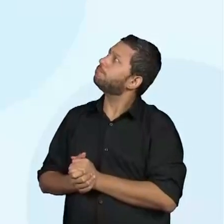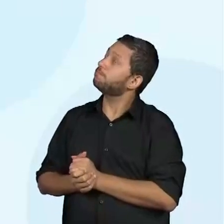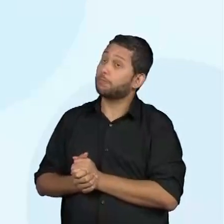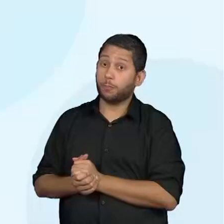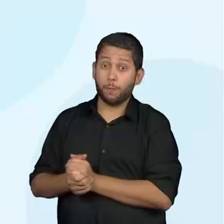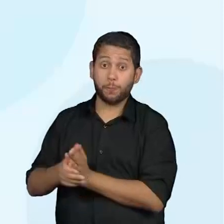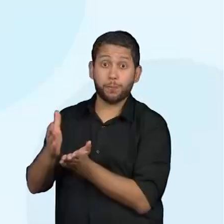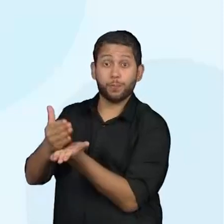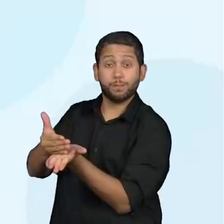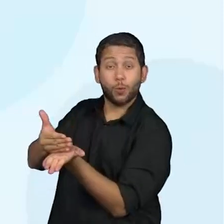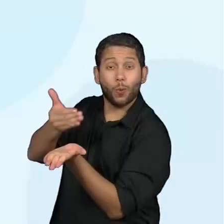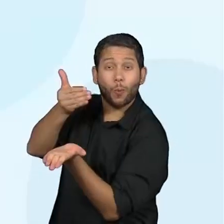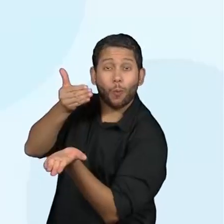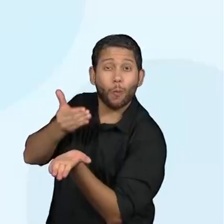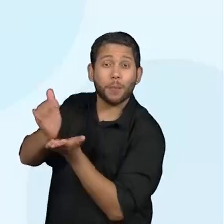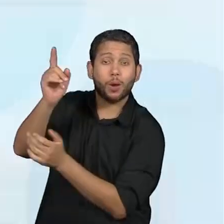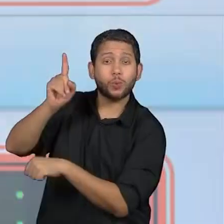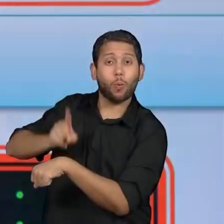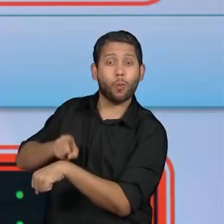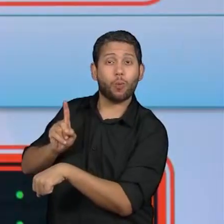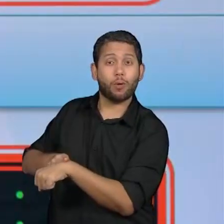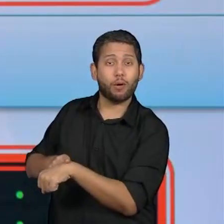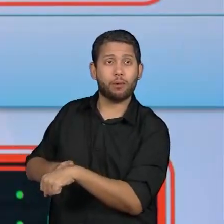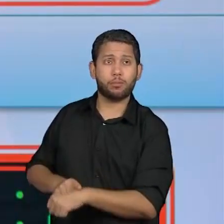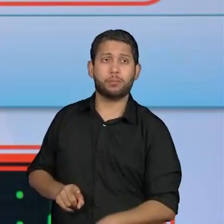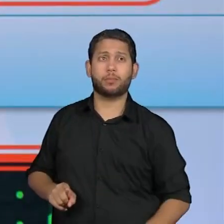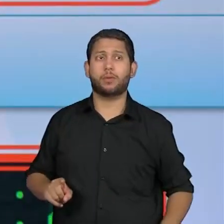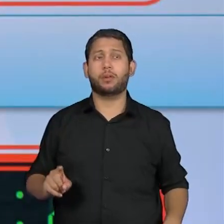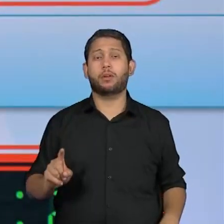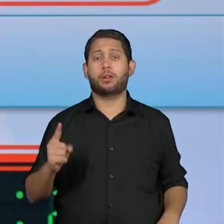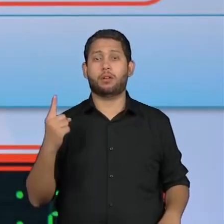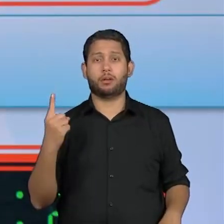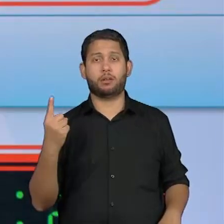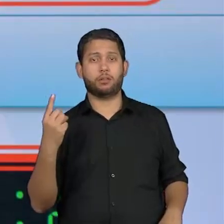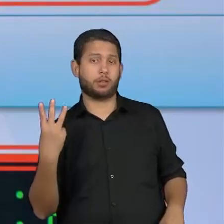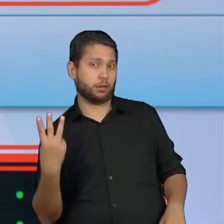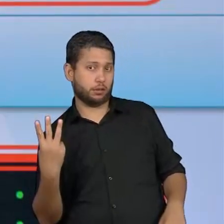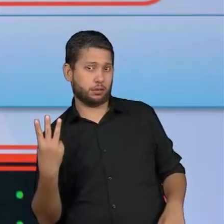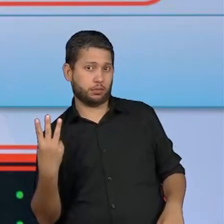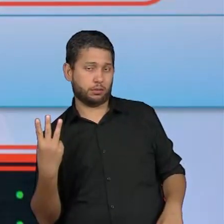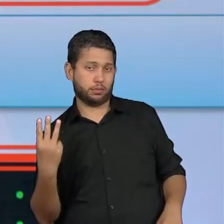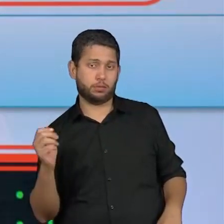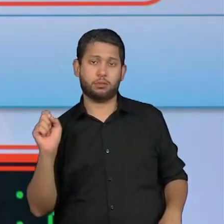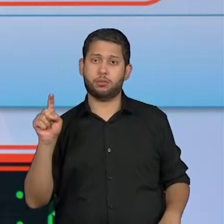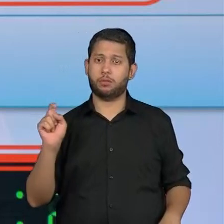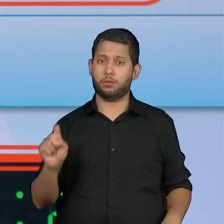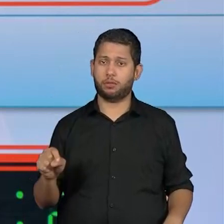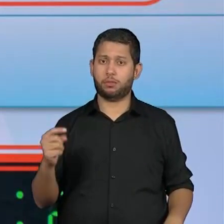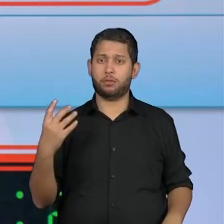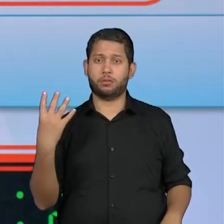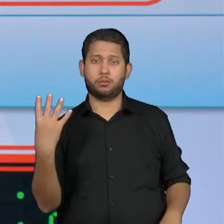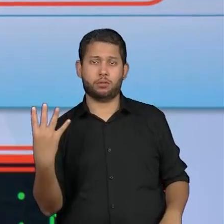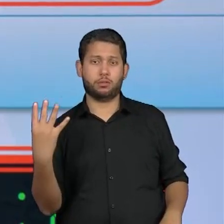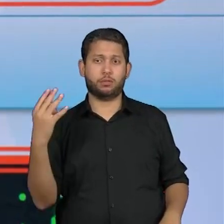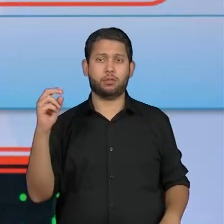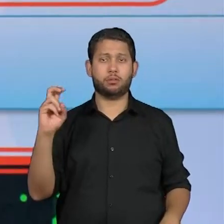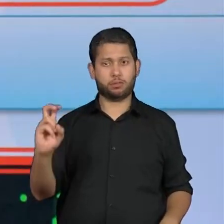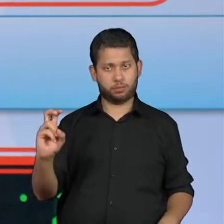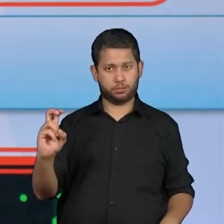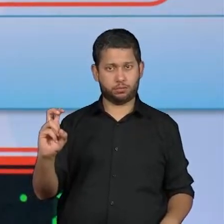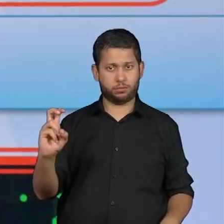aqui o primeiro horário no meu relógio digital. Está marcando 13 horas